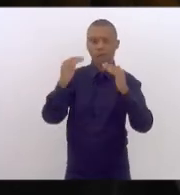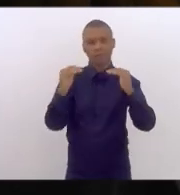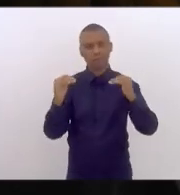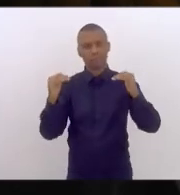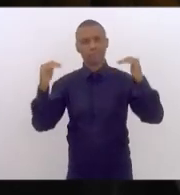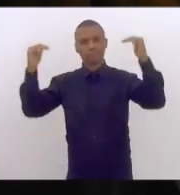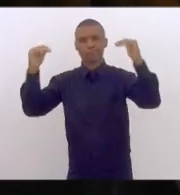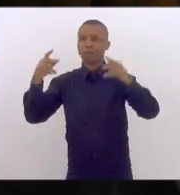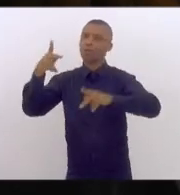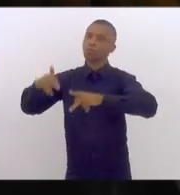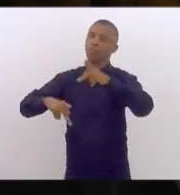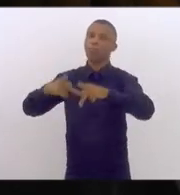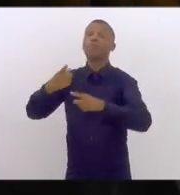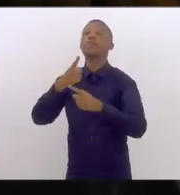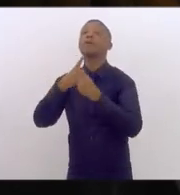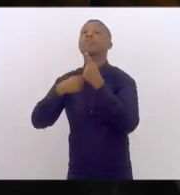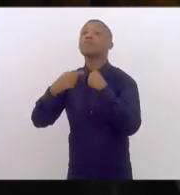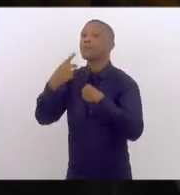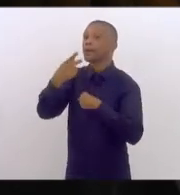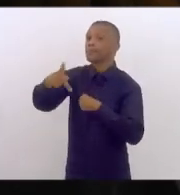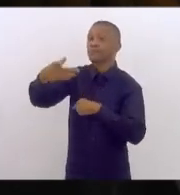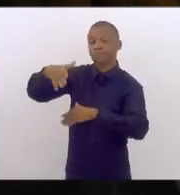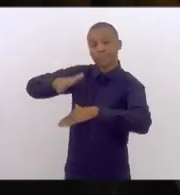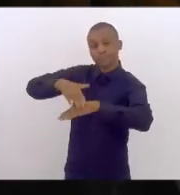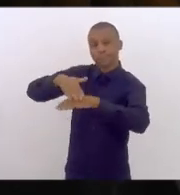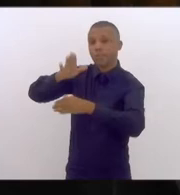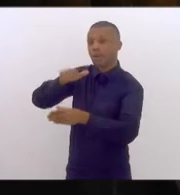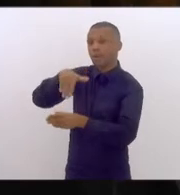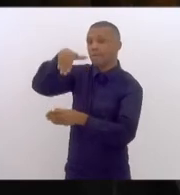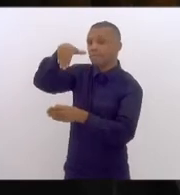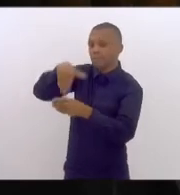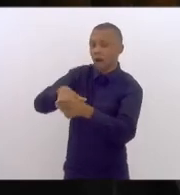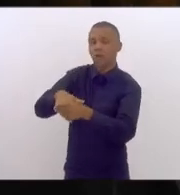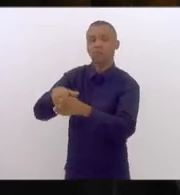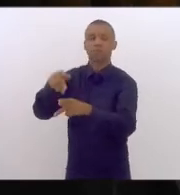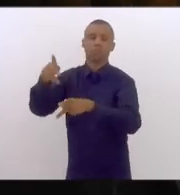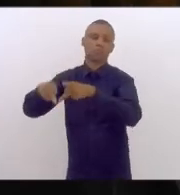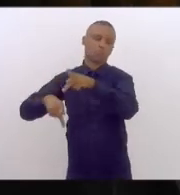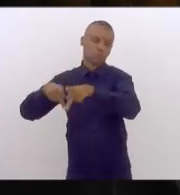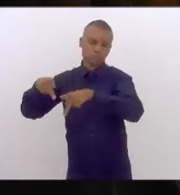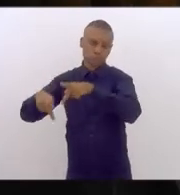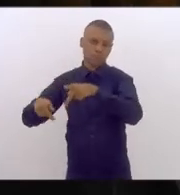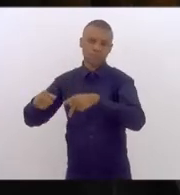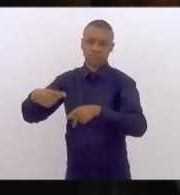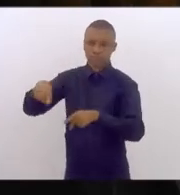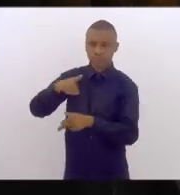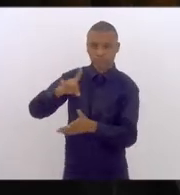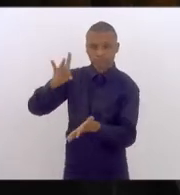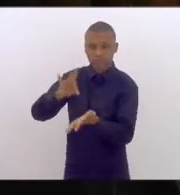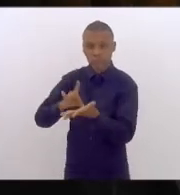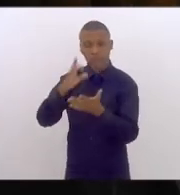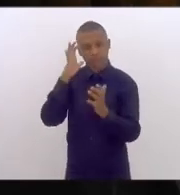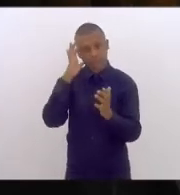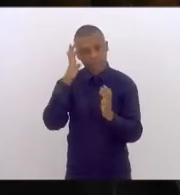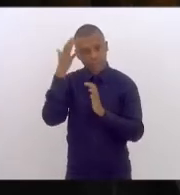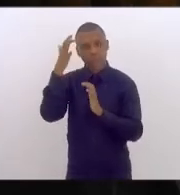Popular o voto popular que realmente decide